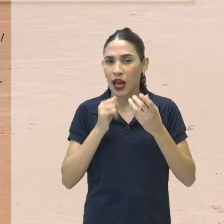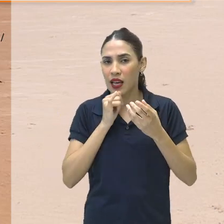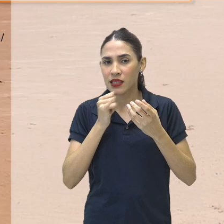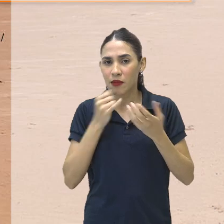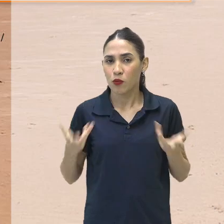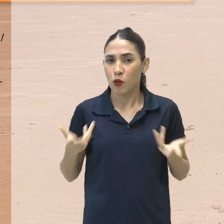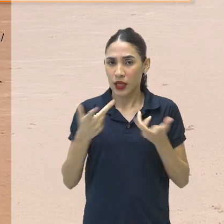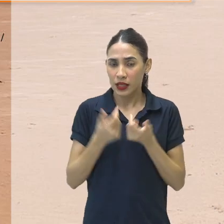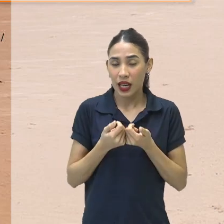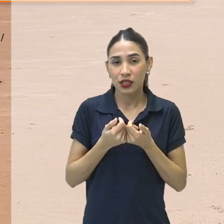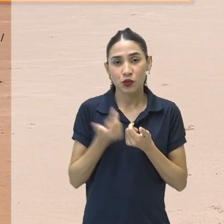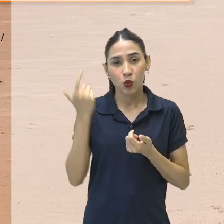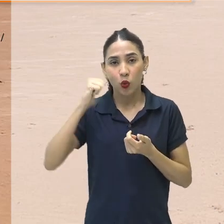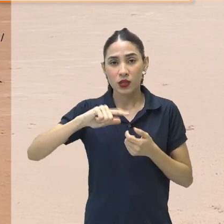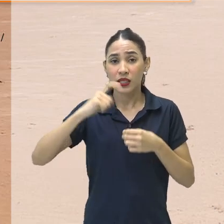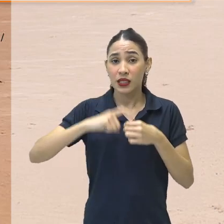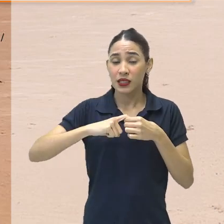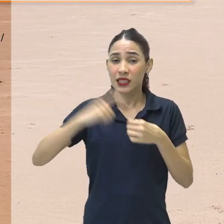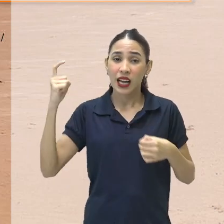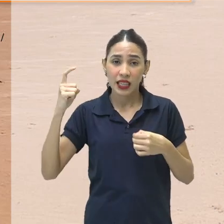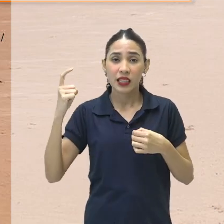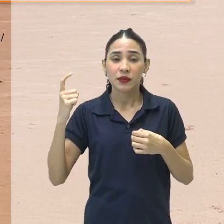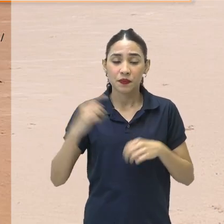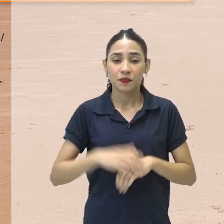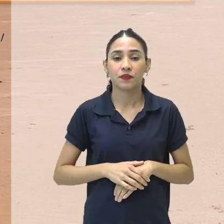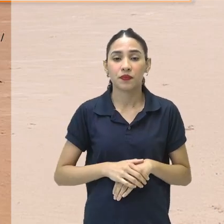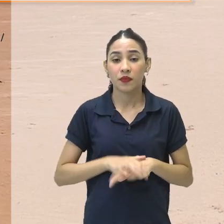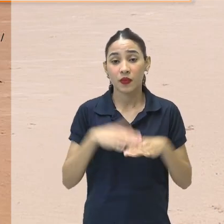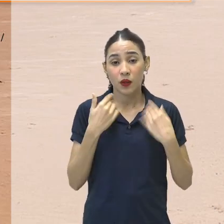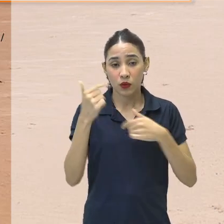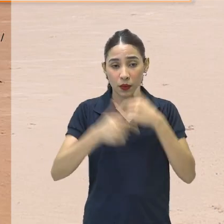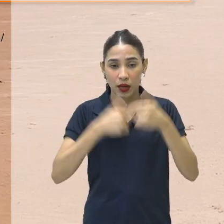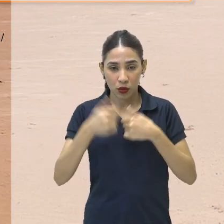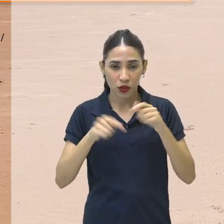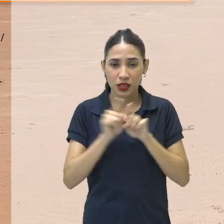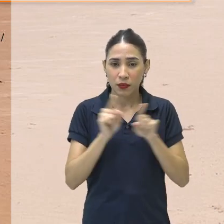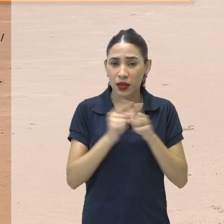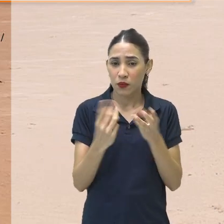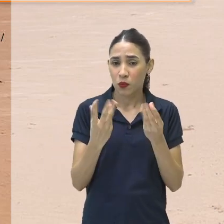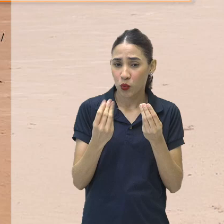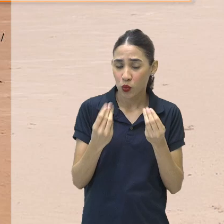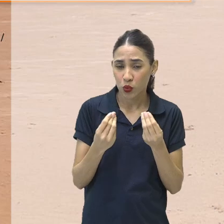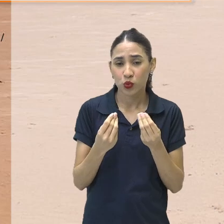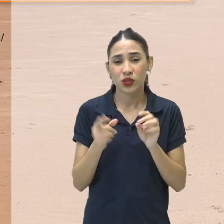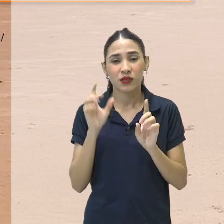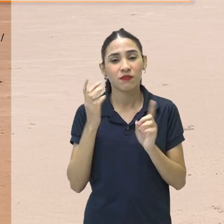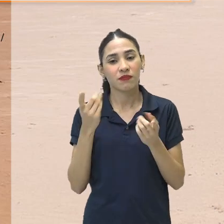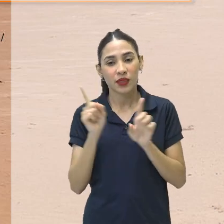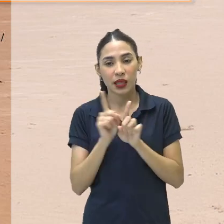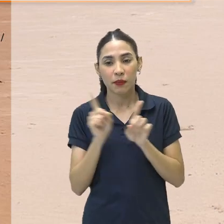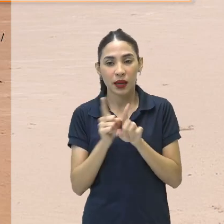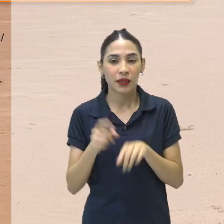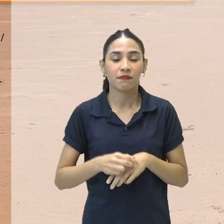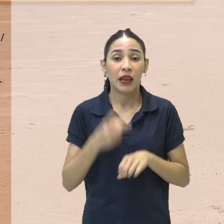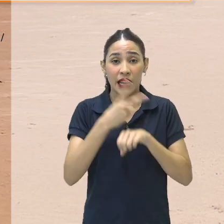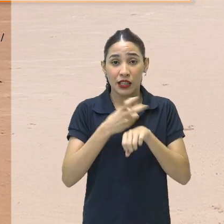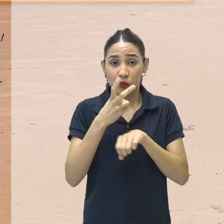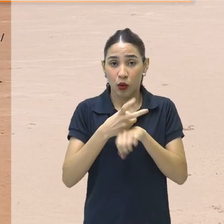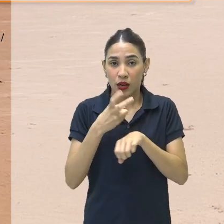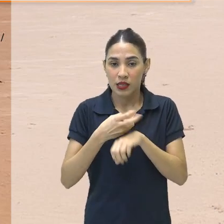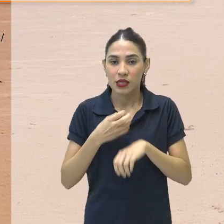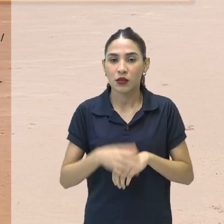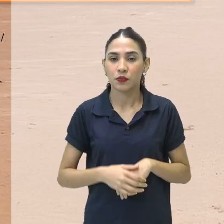para sair desse trabalho informal. E esses trabalhadores, muitos estão sujeitos à